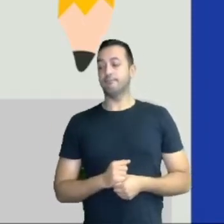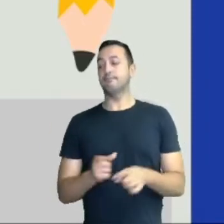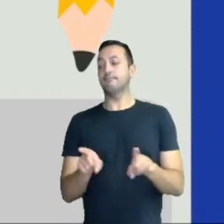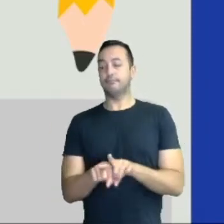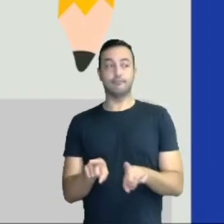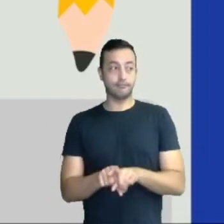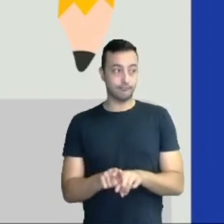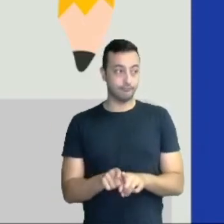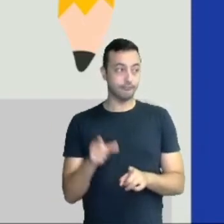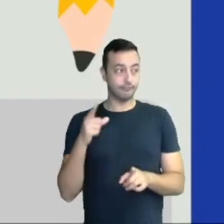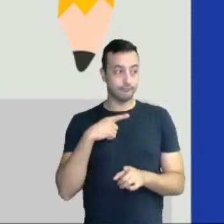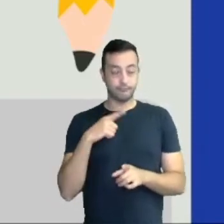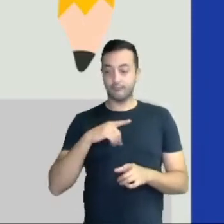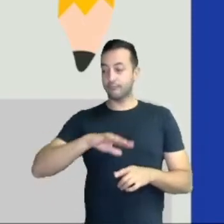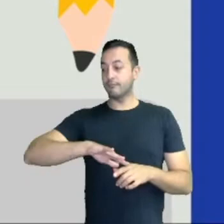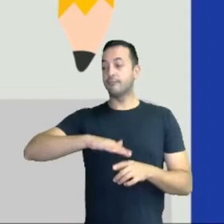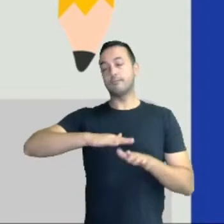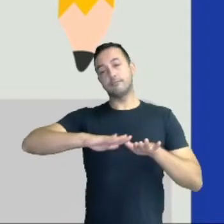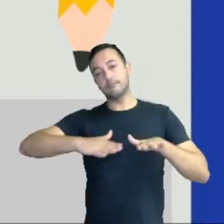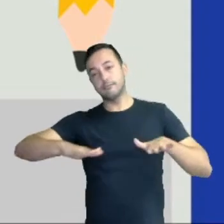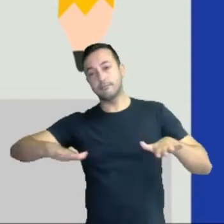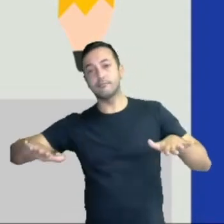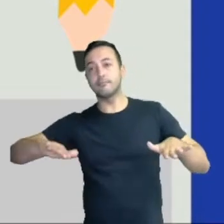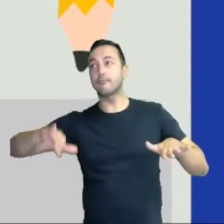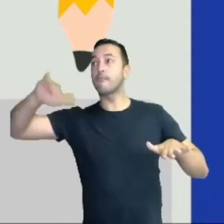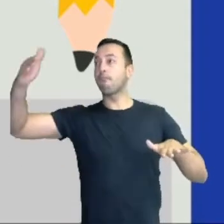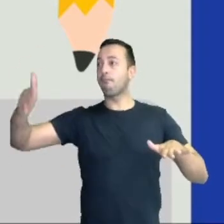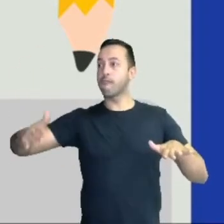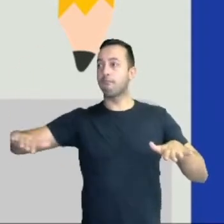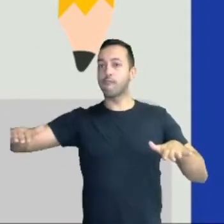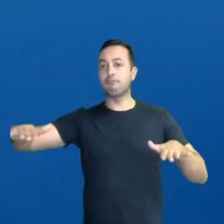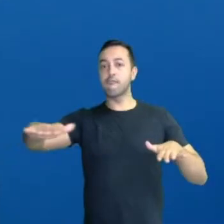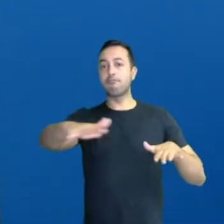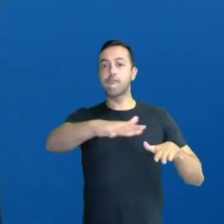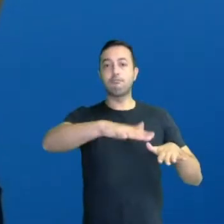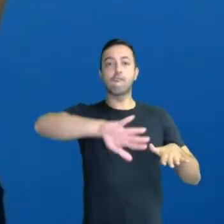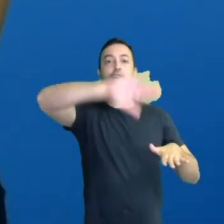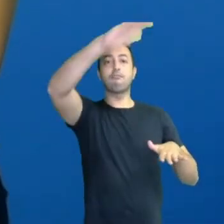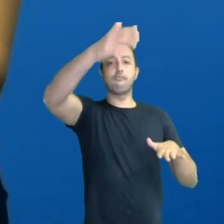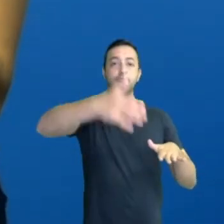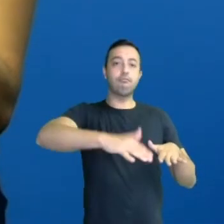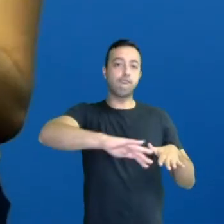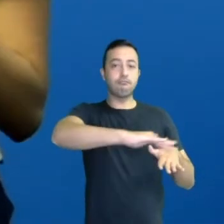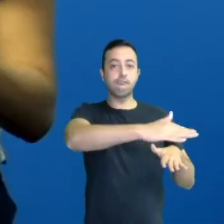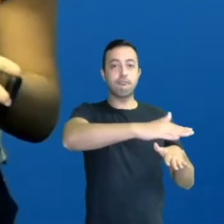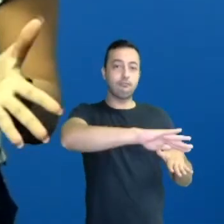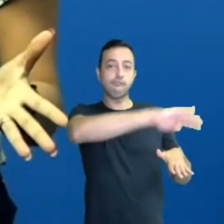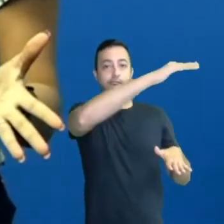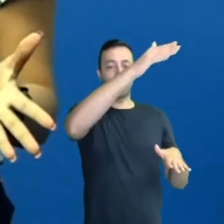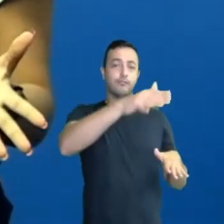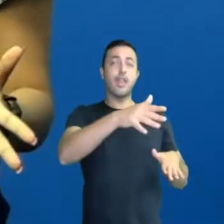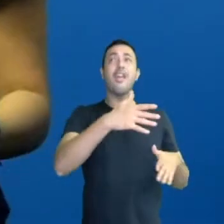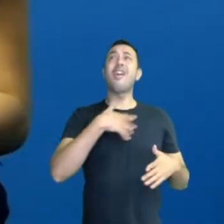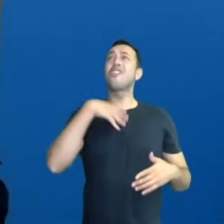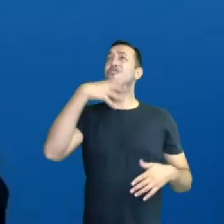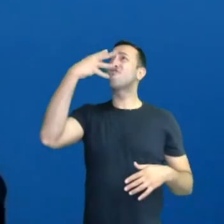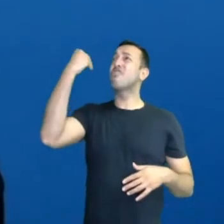Vimos também a questão do relevo. Professora, esqueci o que é relevo. Não pode, minha